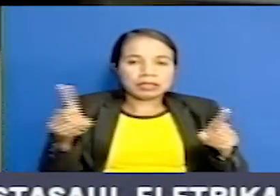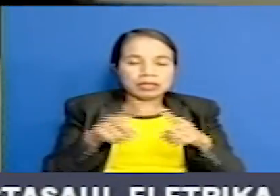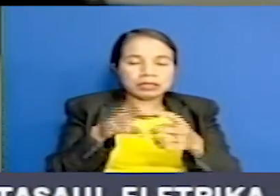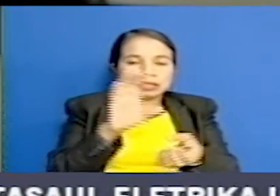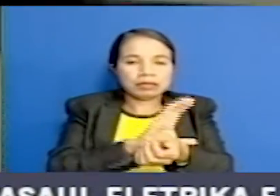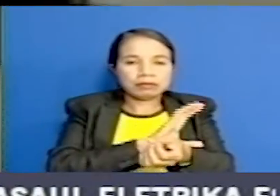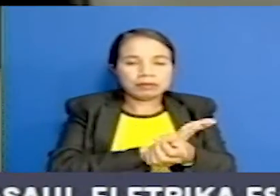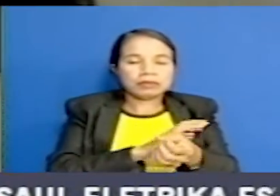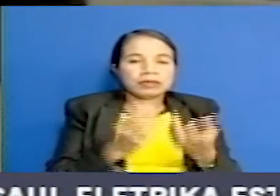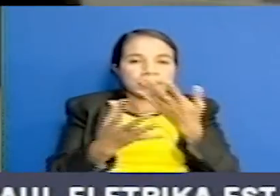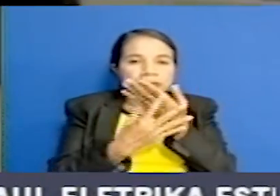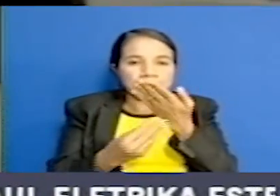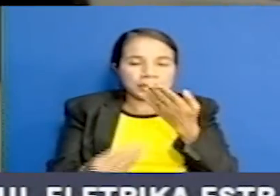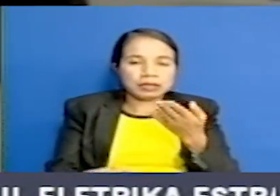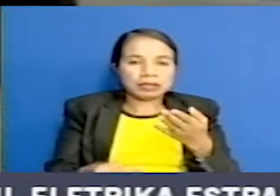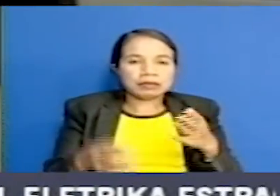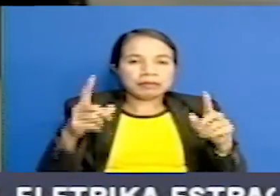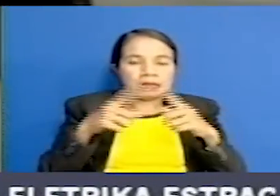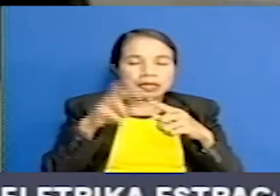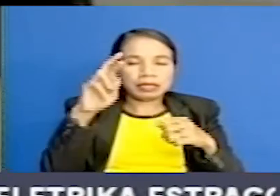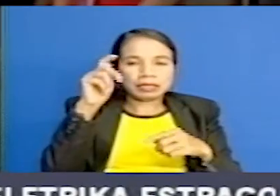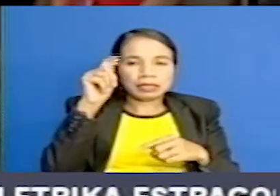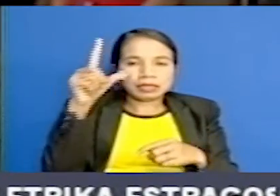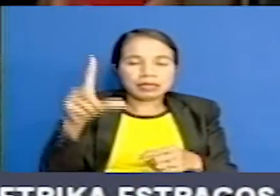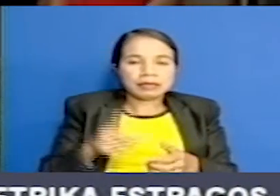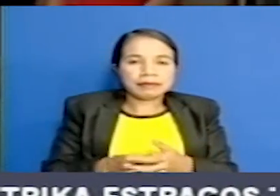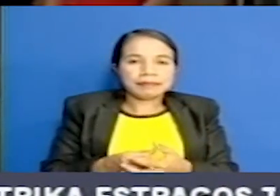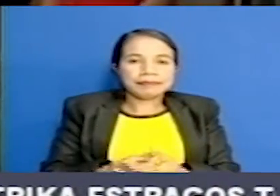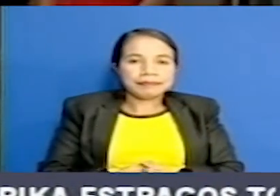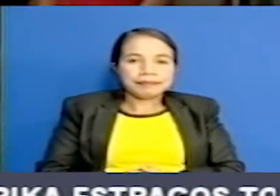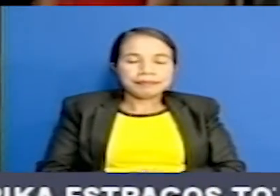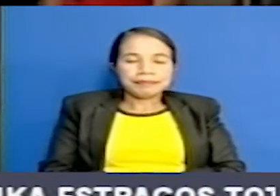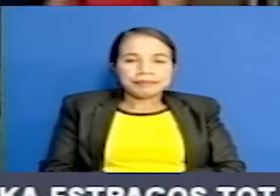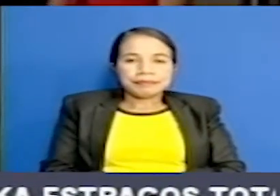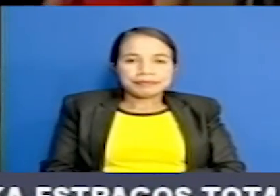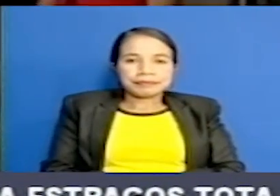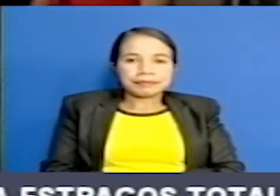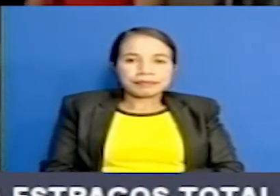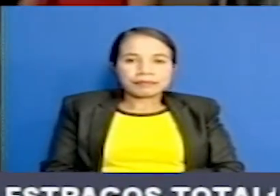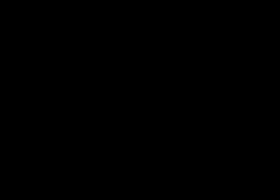laptop, máquina printer, ba RTTL. José Araújo, Miguel Faluchai, RTTL.